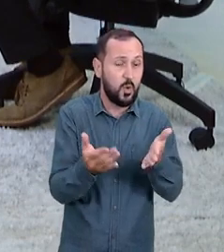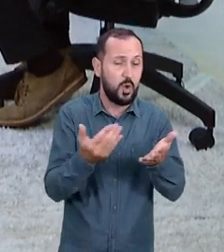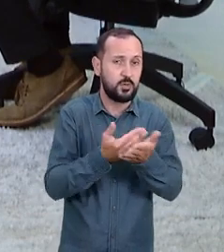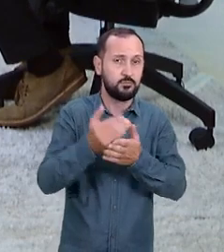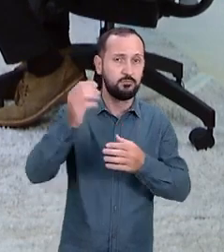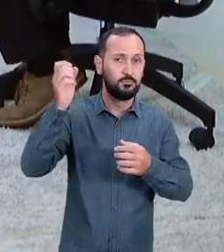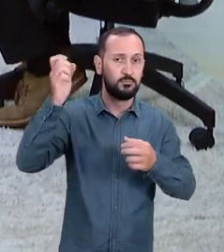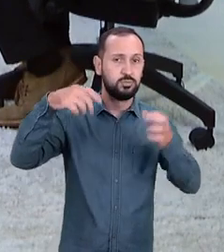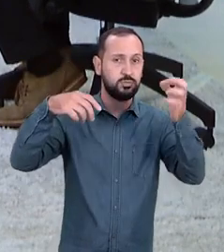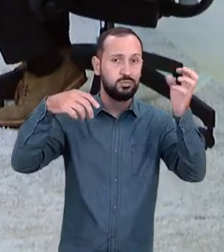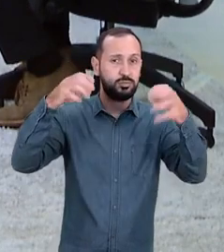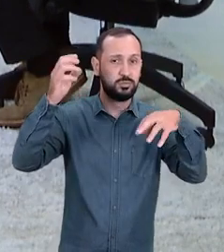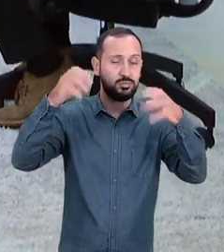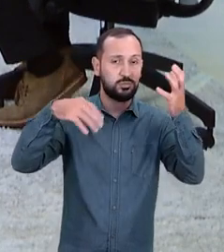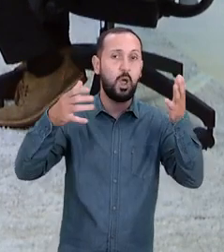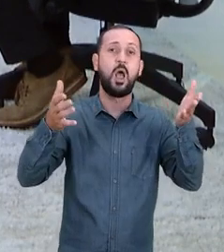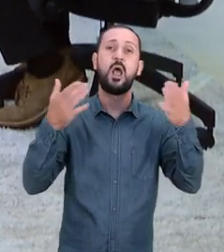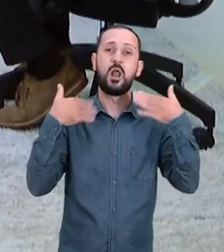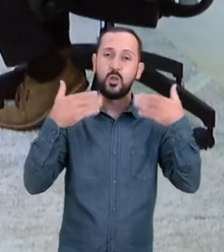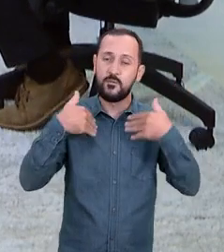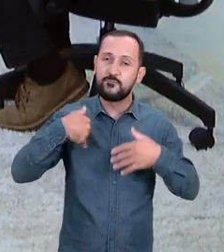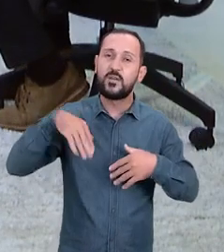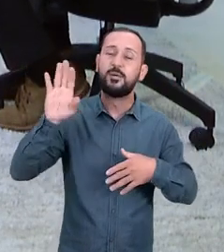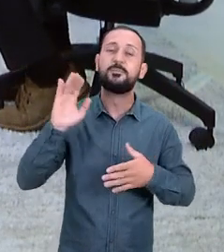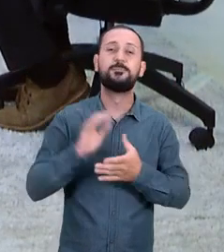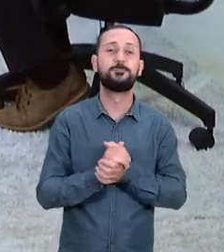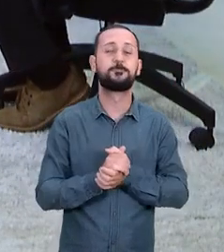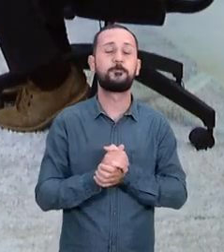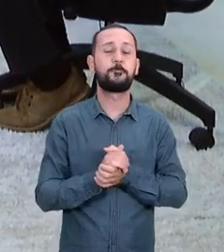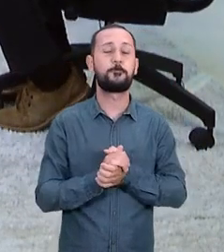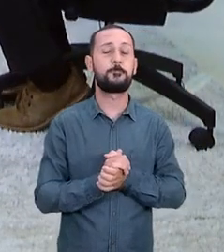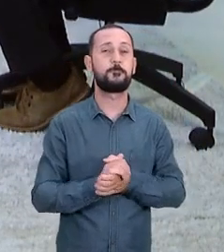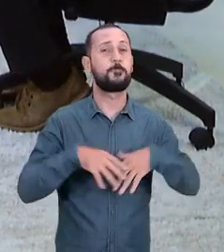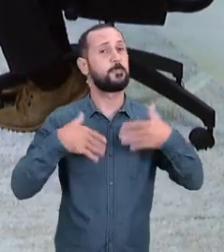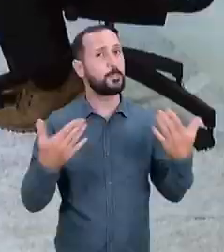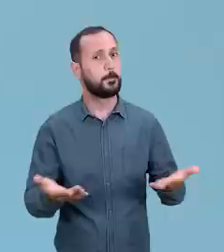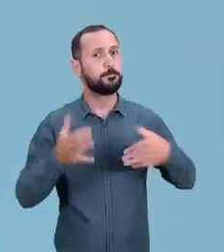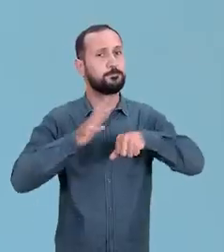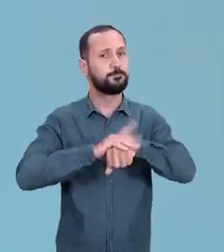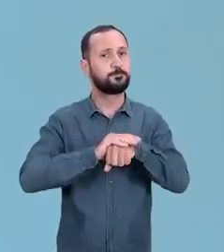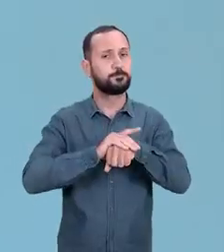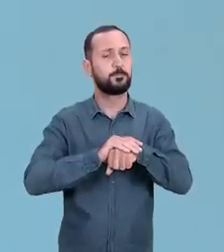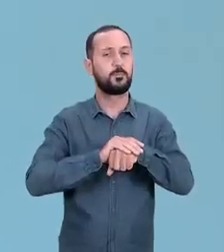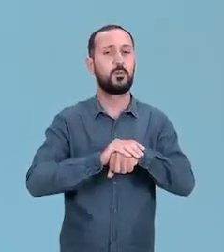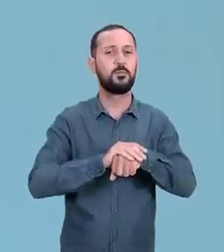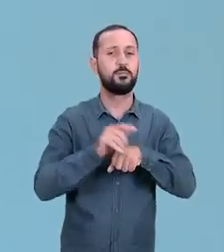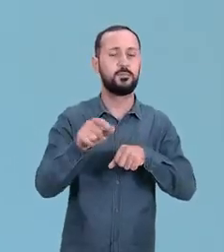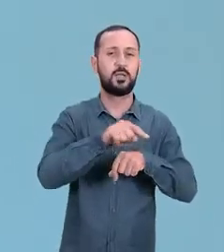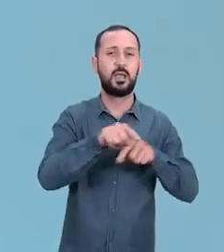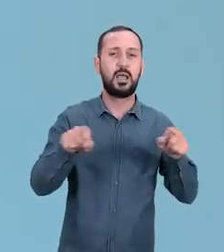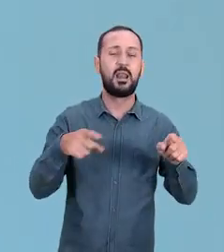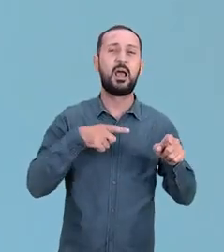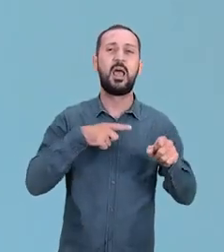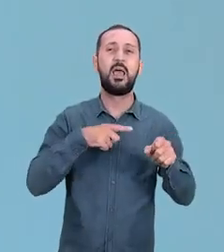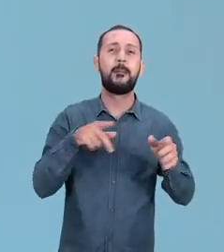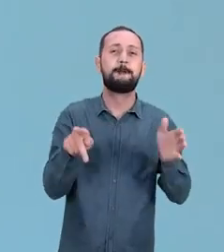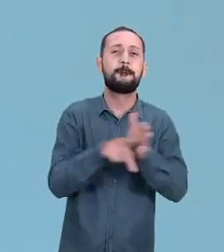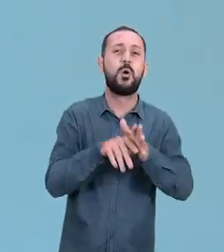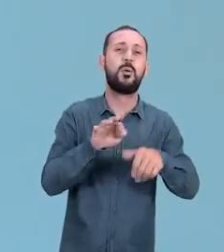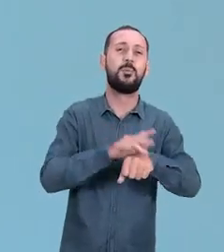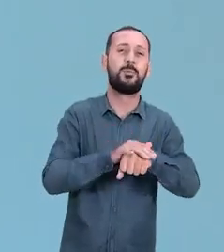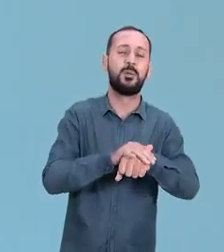a chuva, né, vai aumentar o calor. Então, essas doenças, elas são